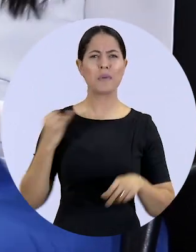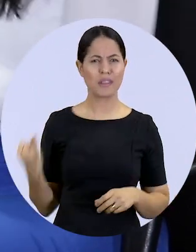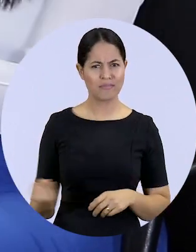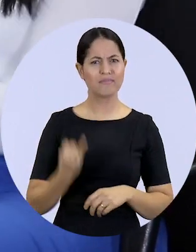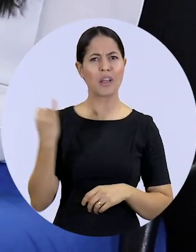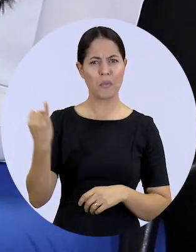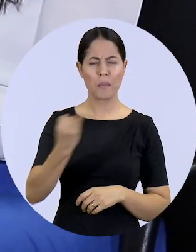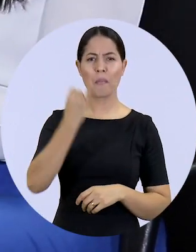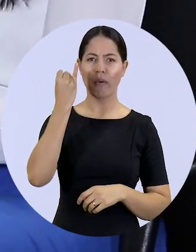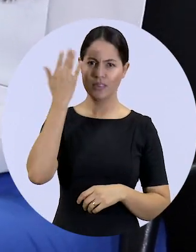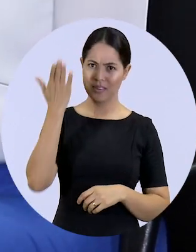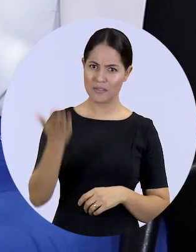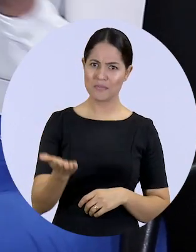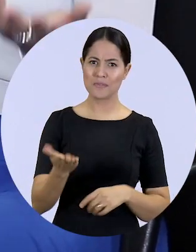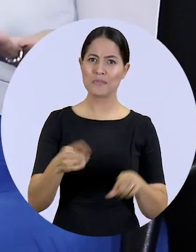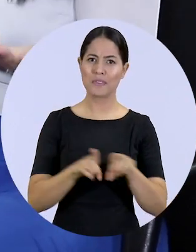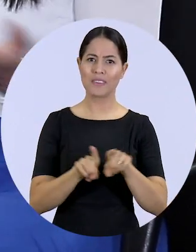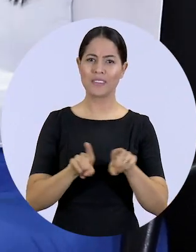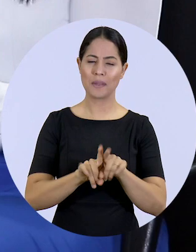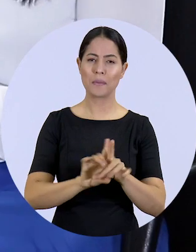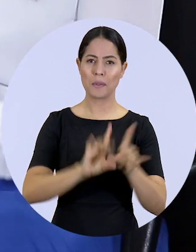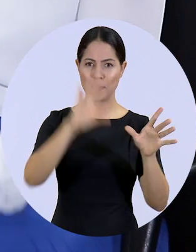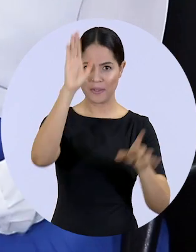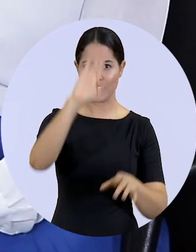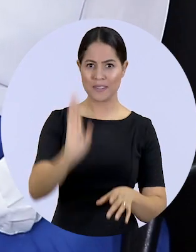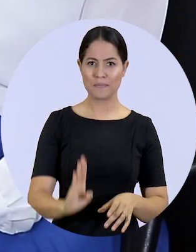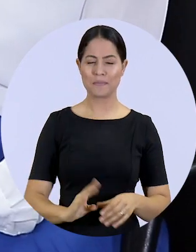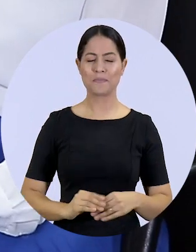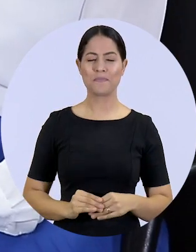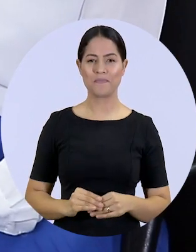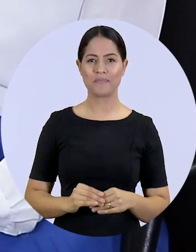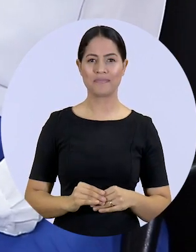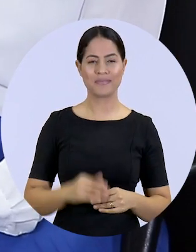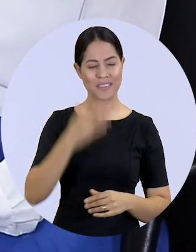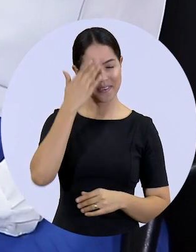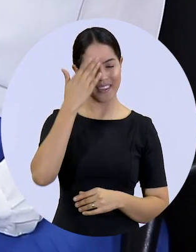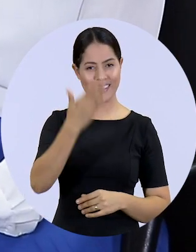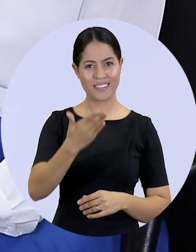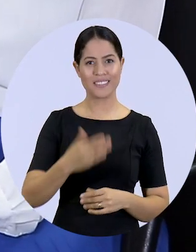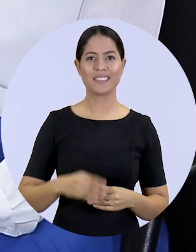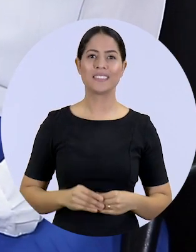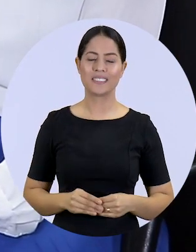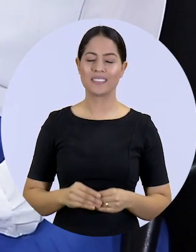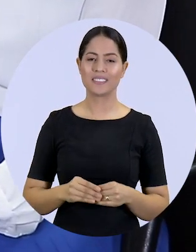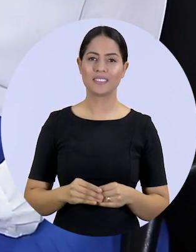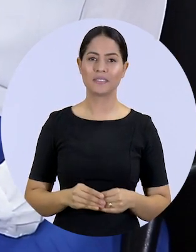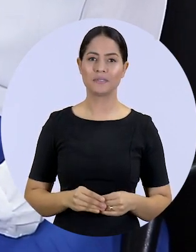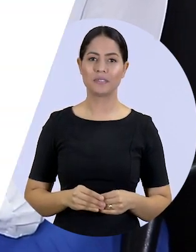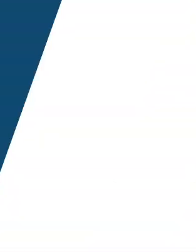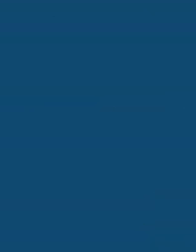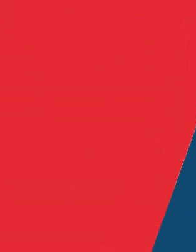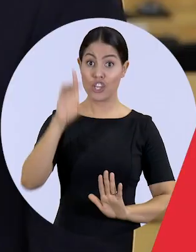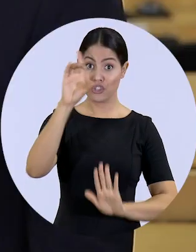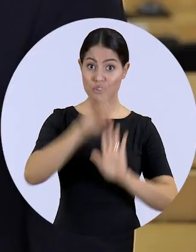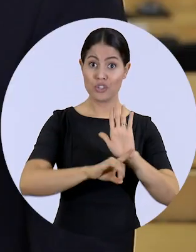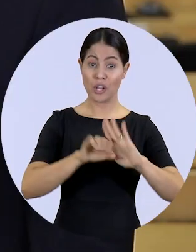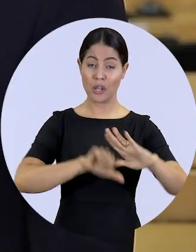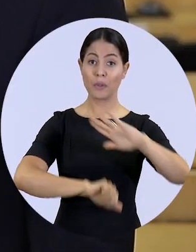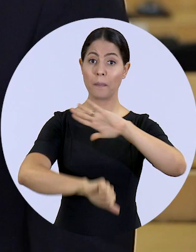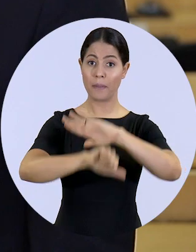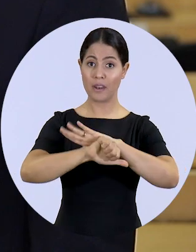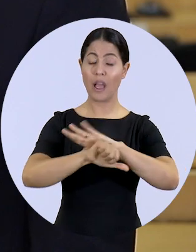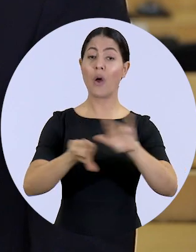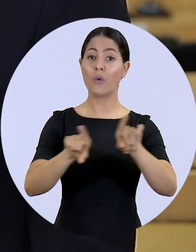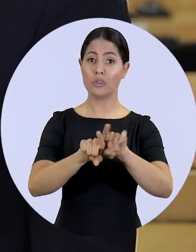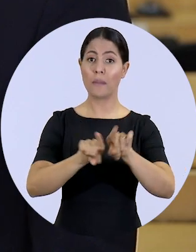falando de um tema que é tão caro para o senhor e também para a manutenção do Estado Democrático de Direito. É isso, eu que agradeço. Obrigado. O direito penal